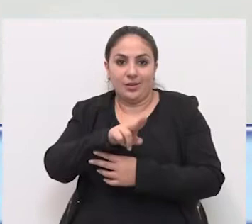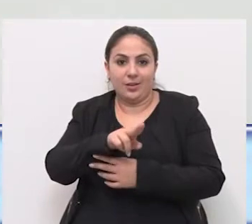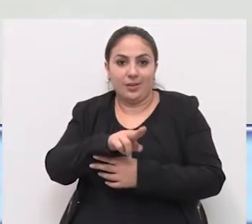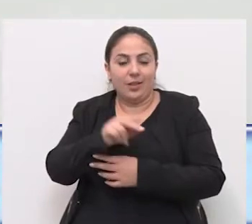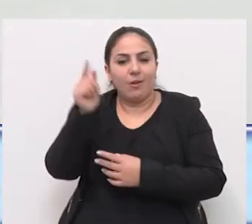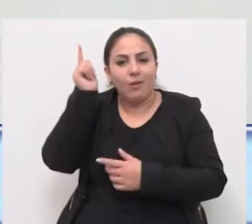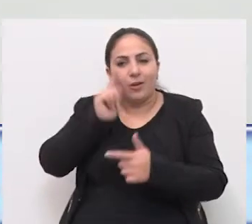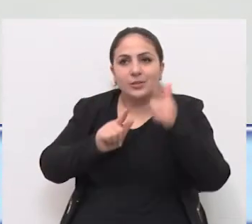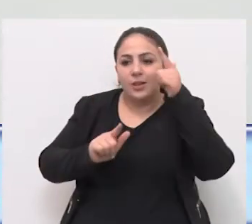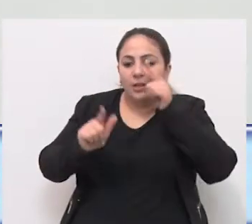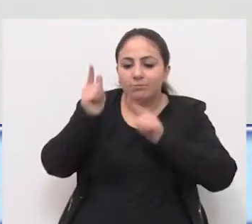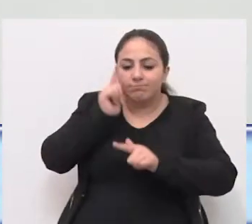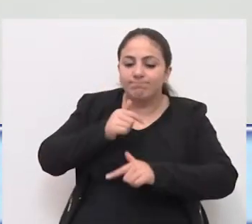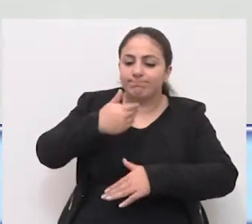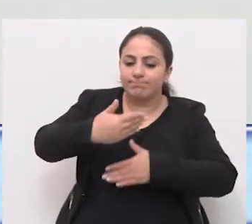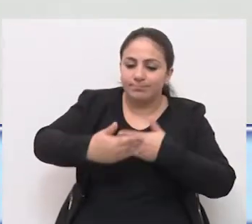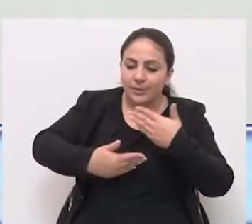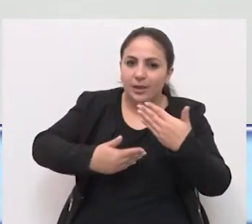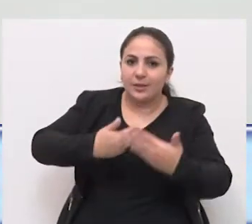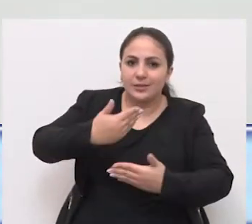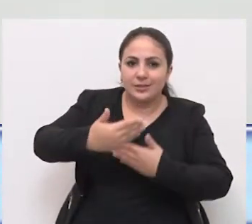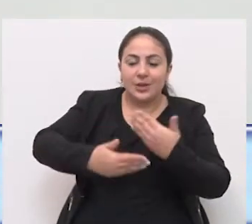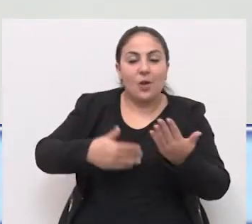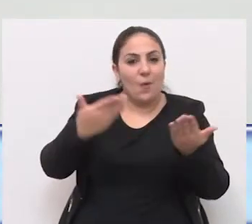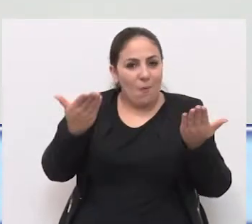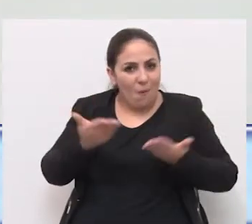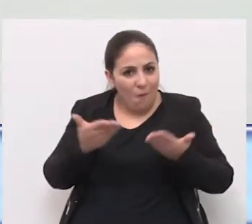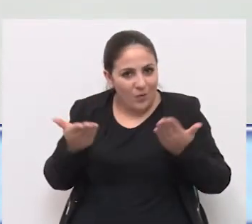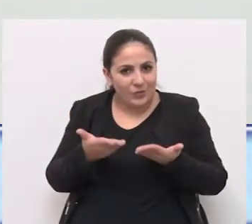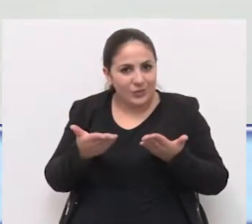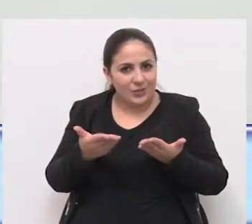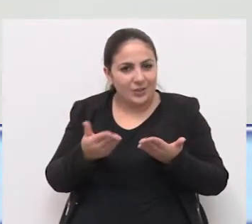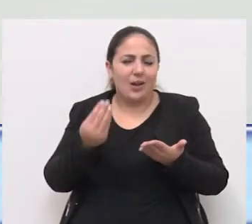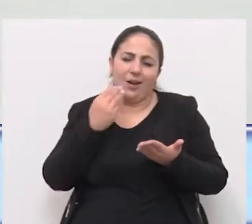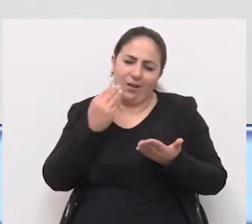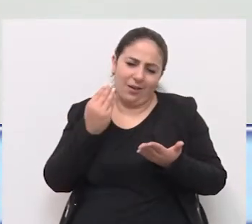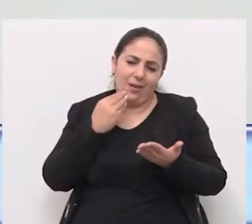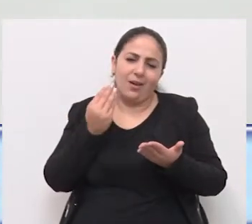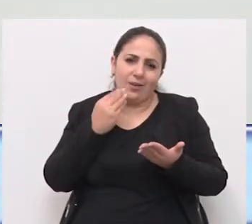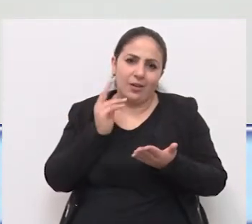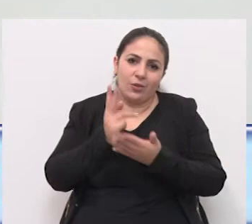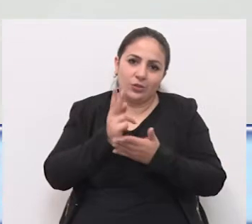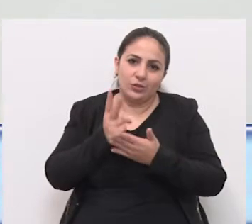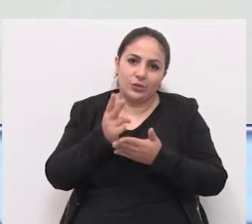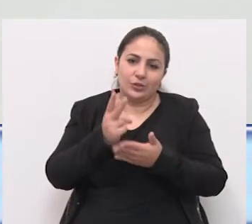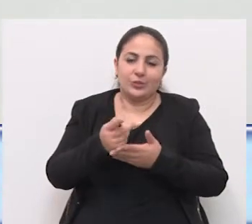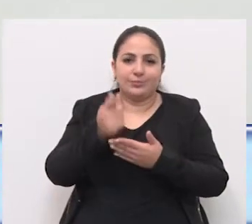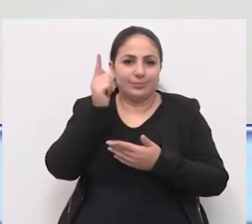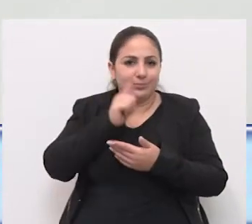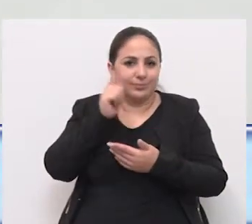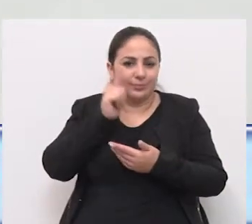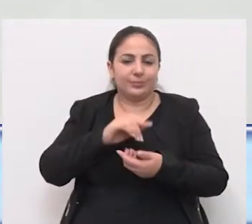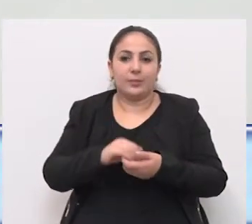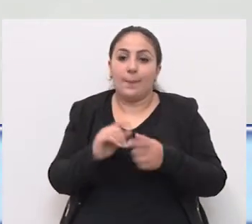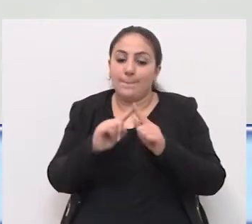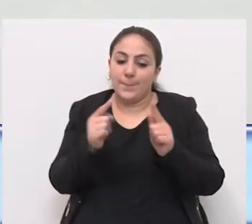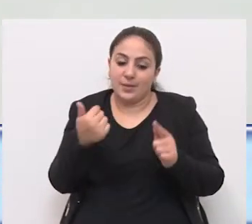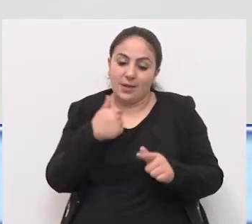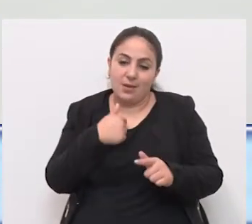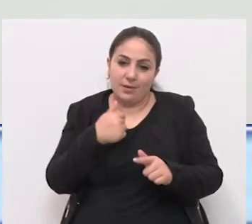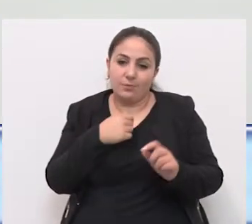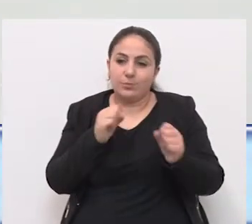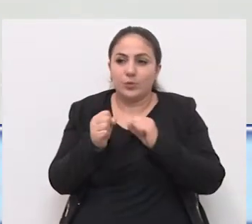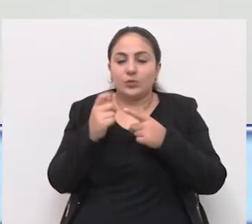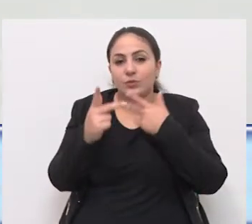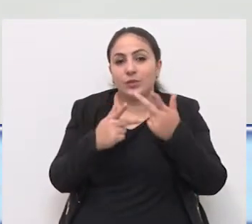ela foi conquistada passo a passo, né? E hoje, obviamente, ela continua sendo